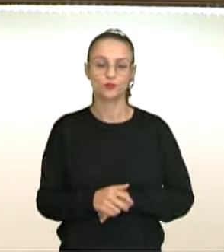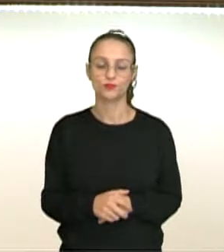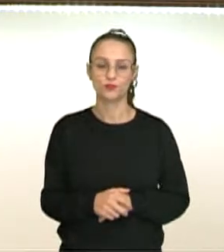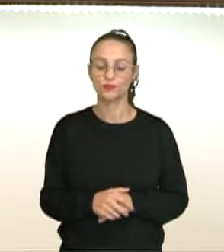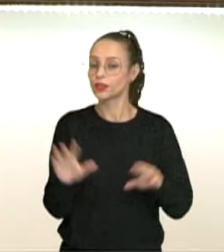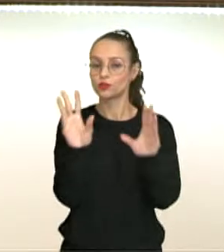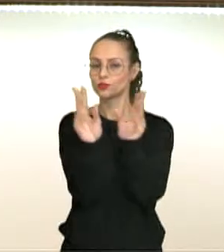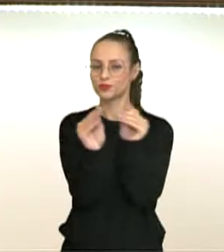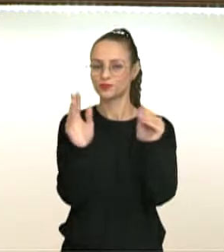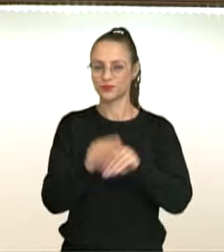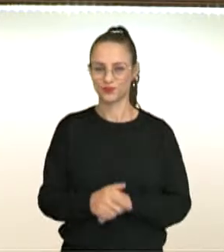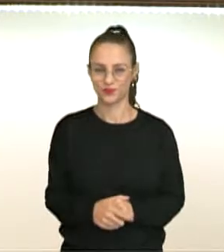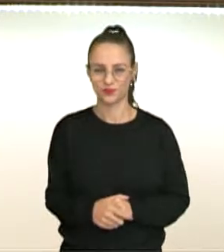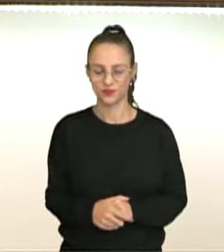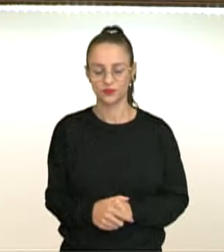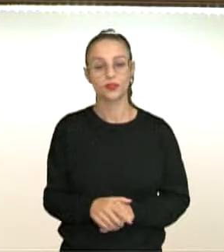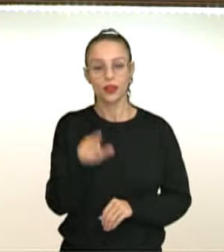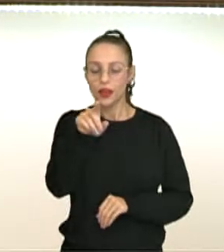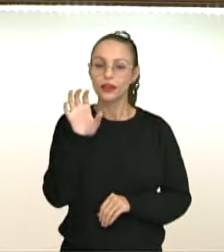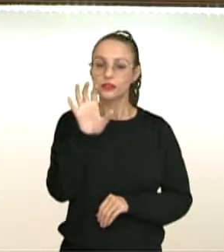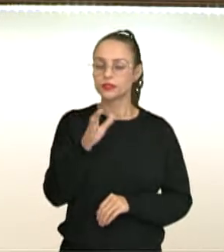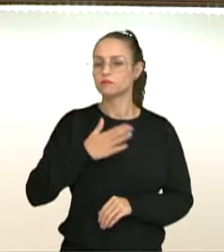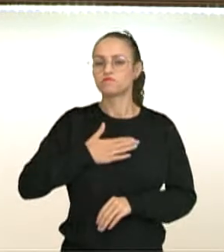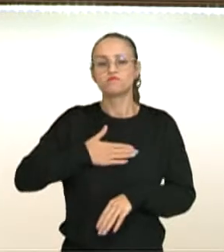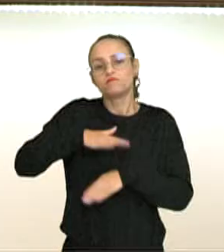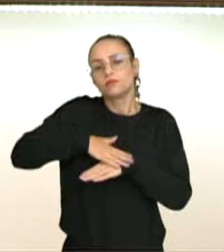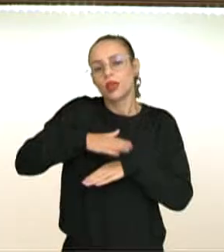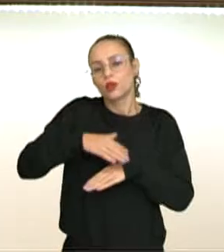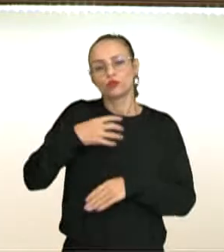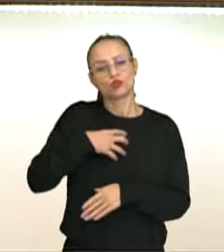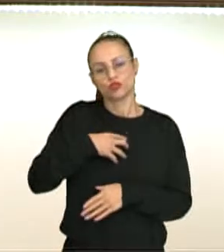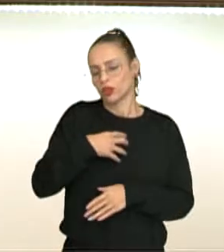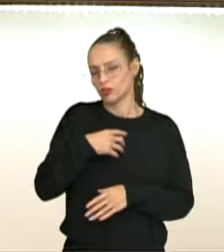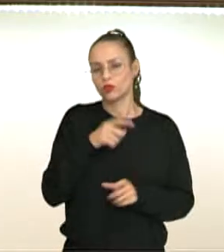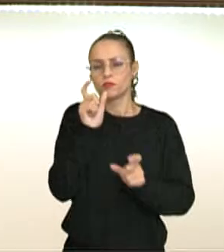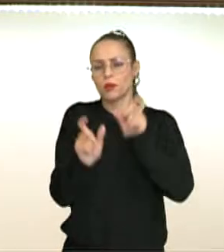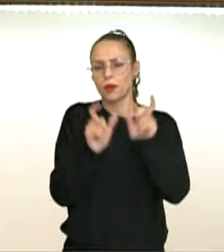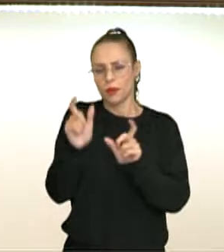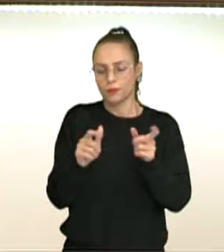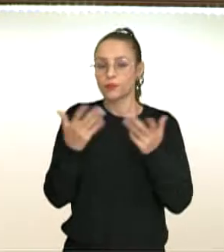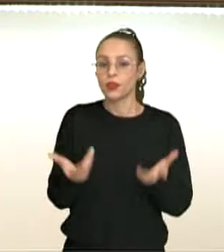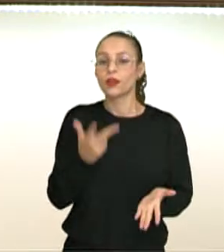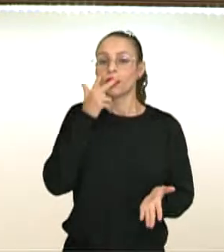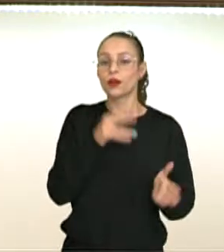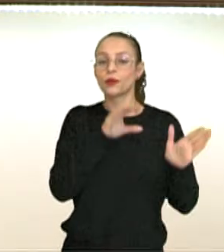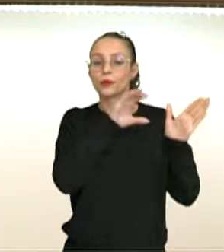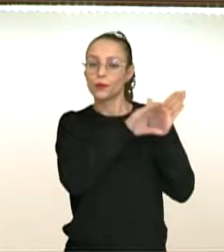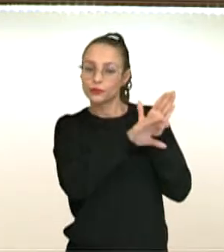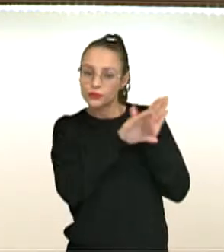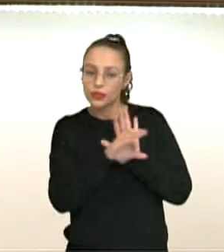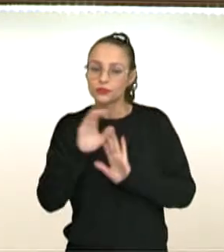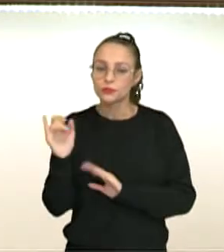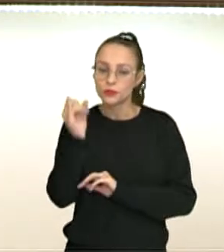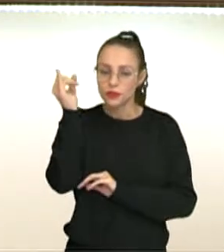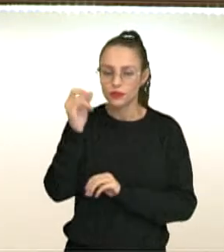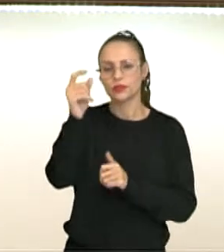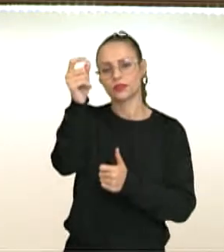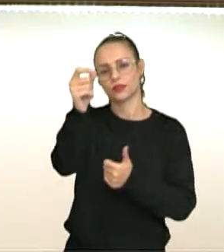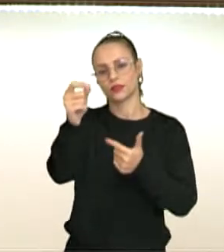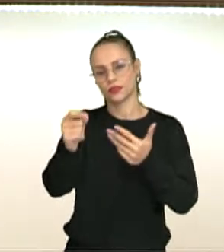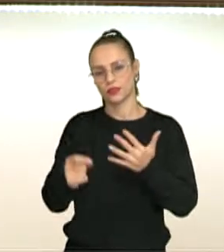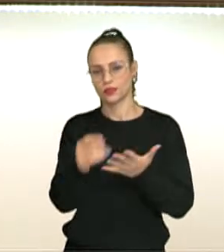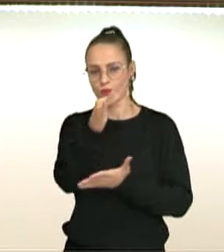resumi. Dessa maneira, com as minhas próprias palavras. Então eu acho que os conceitos e os pontos fundamentais do texto.